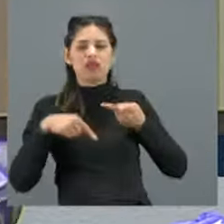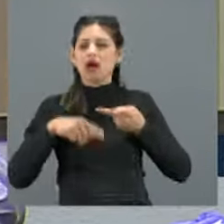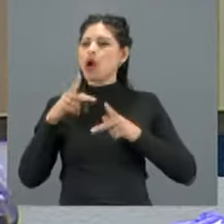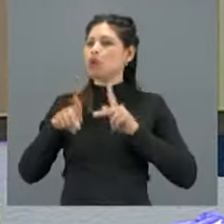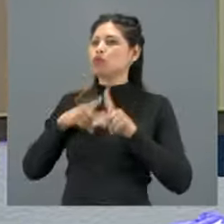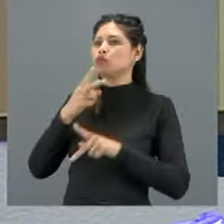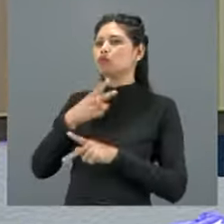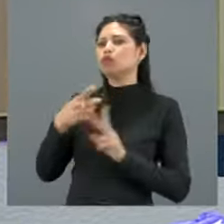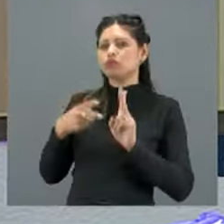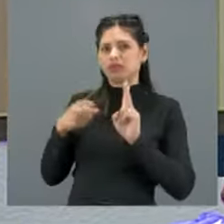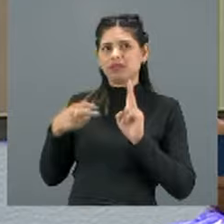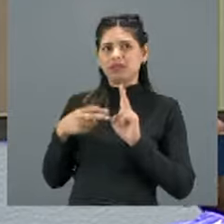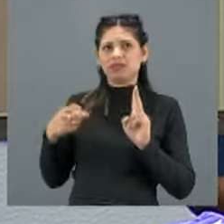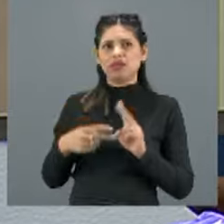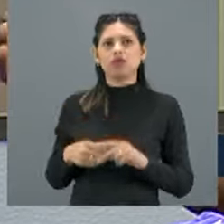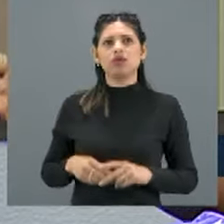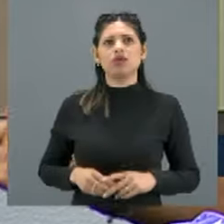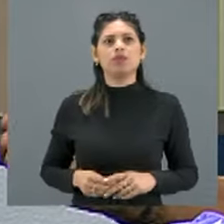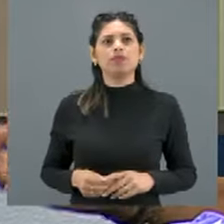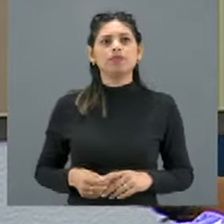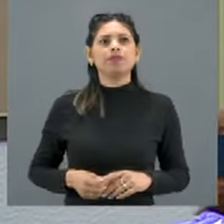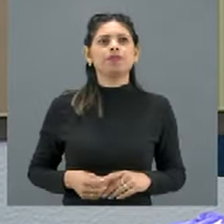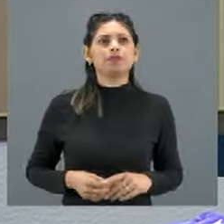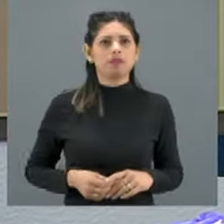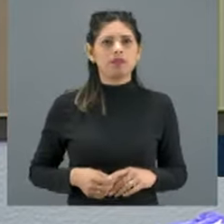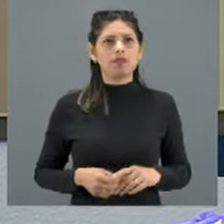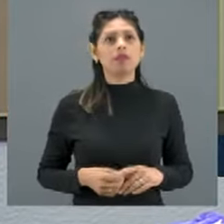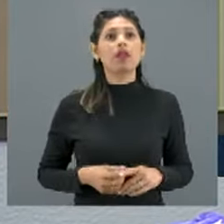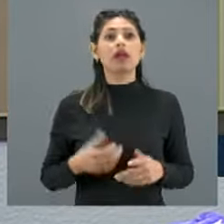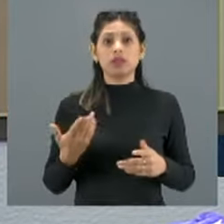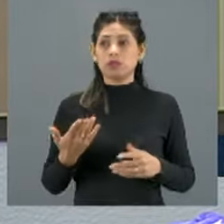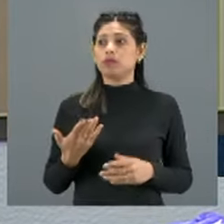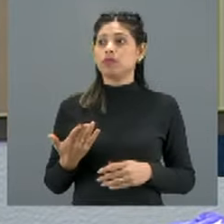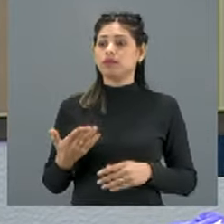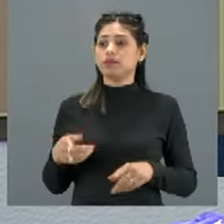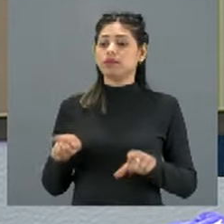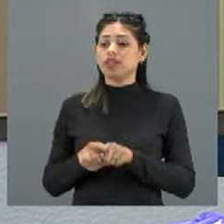Se eu vou finalizar para deixar com o cacique Arnaldo, está bem.